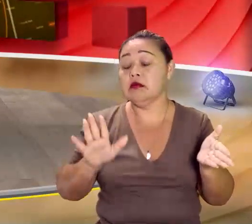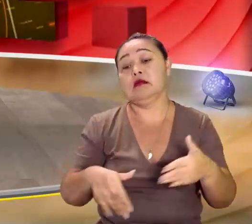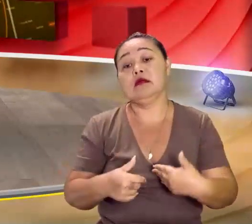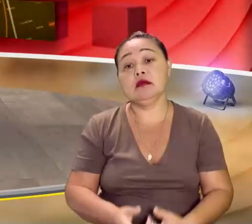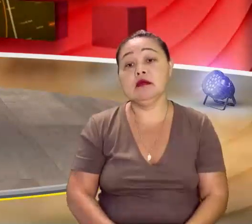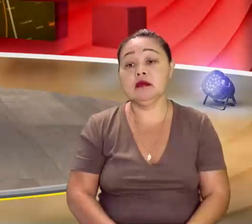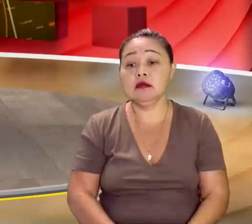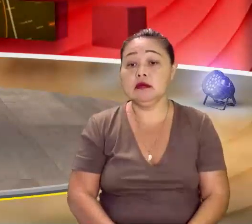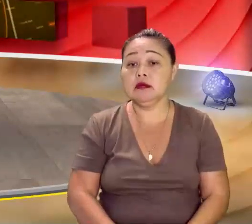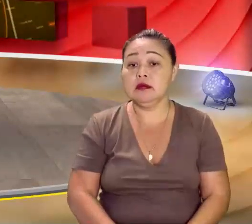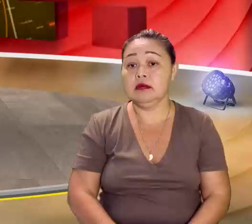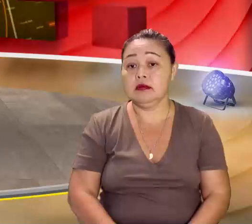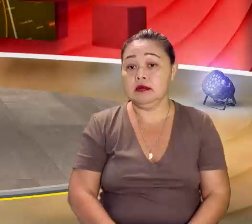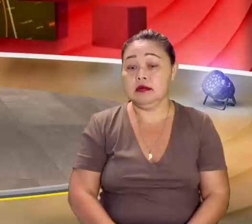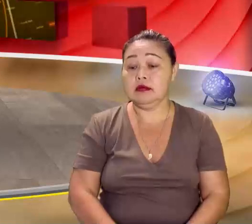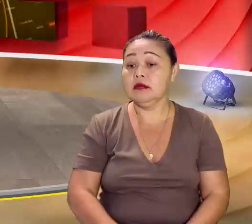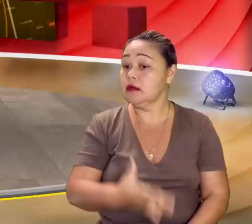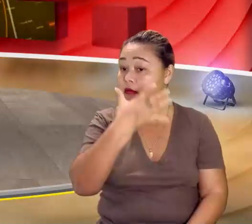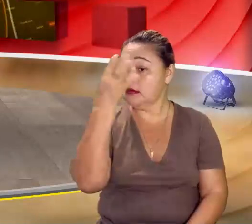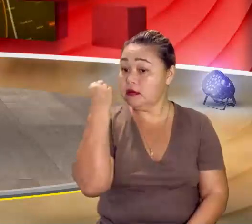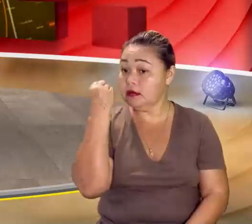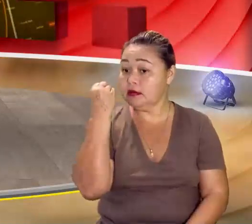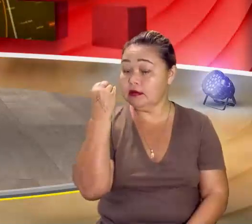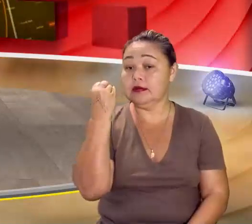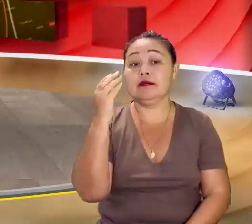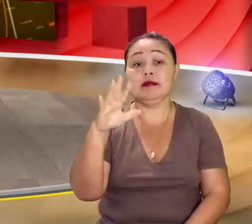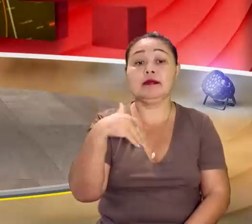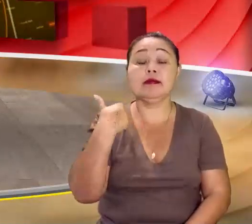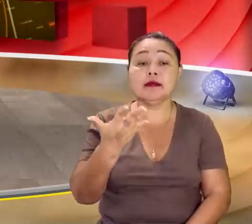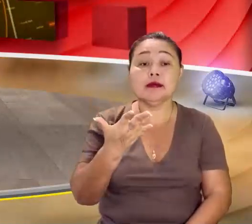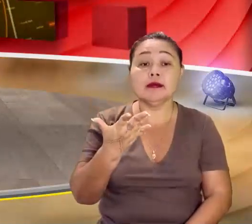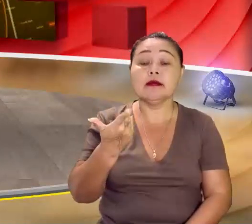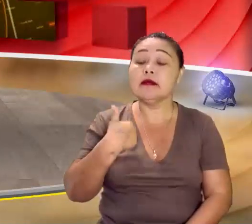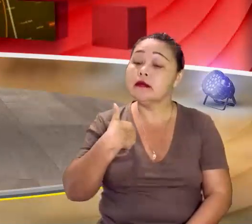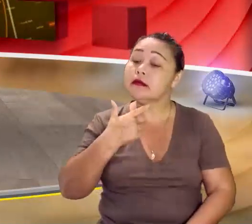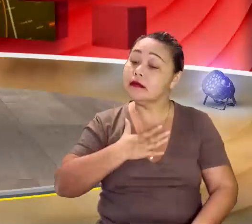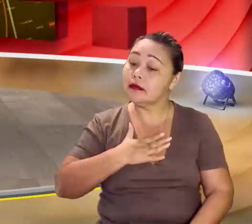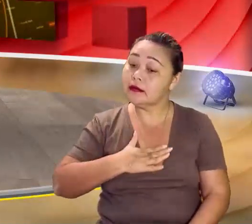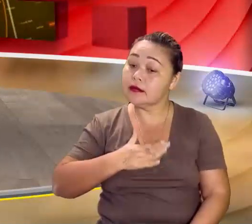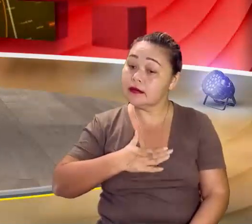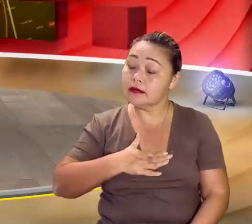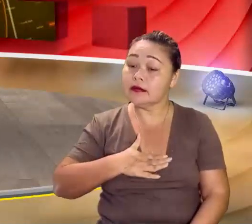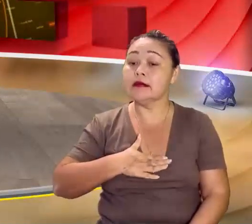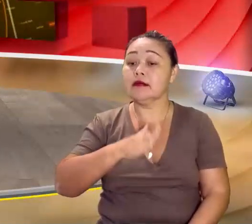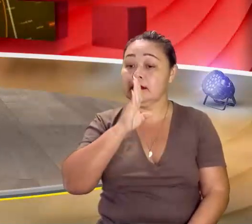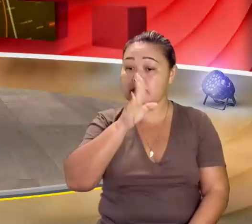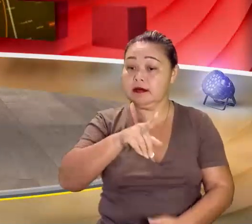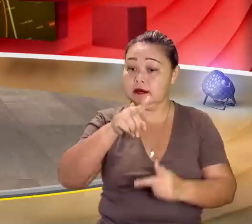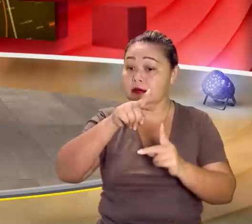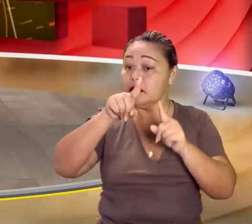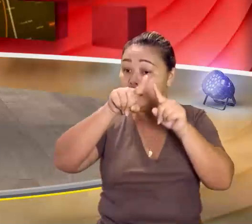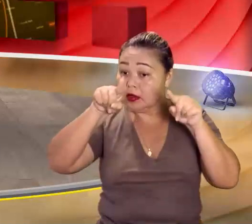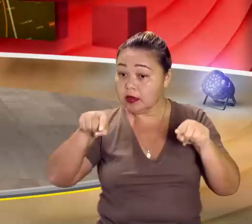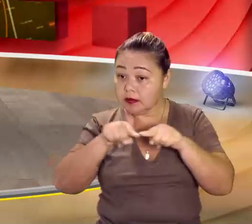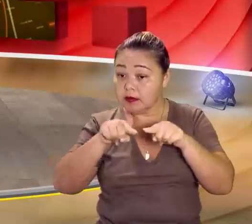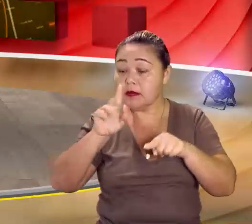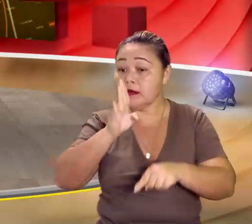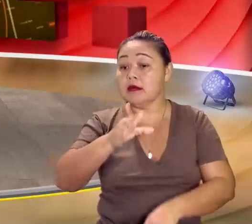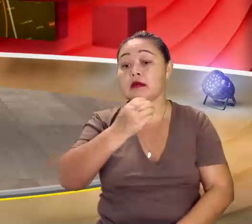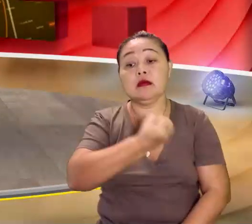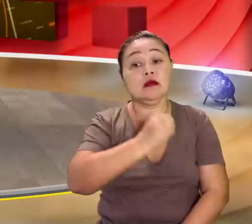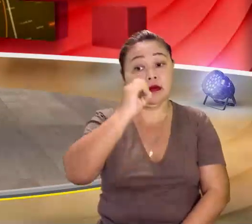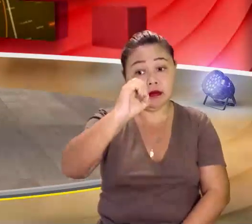direita ou para a esquerda. Não esqueçam disso, tá bom? Então, já fica tranquilo. Se o delta der 0, você já sabe que você não precisa